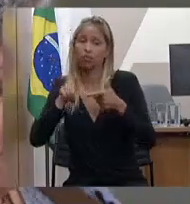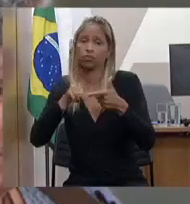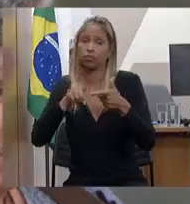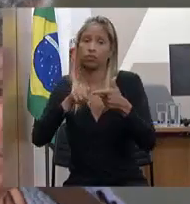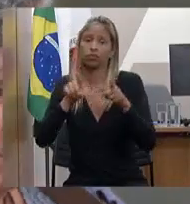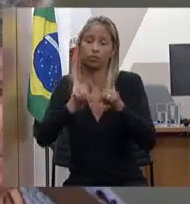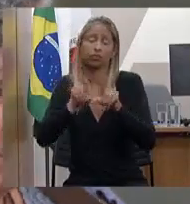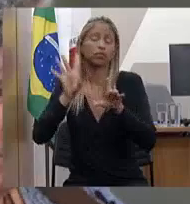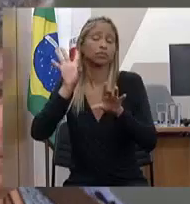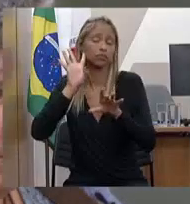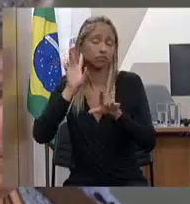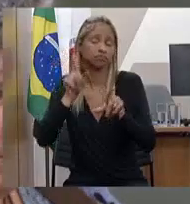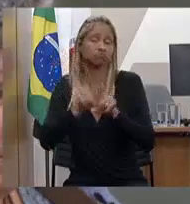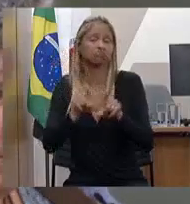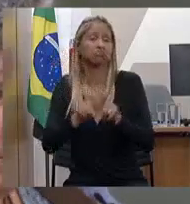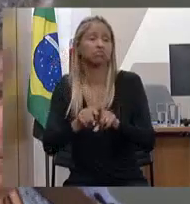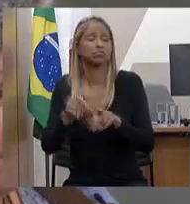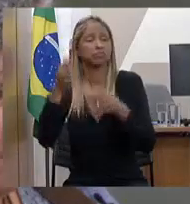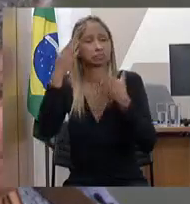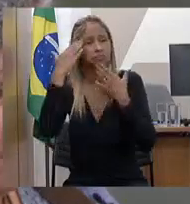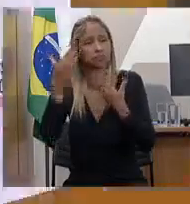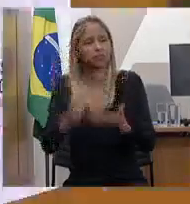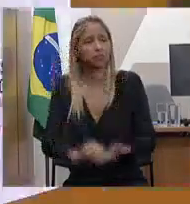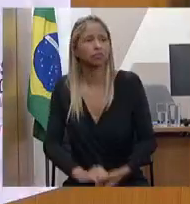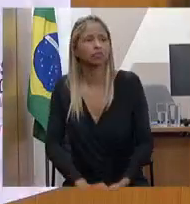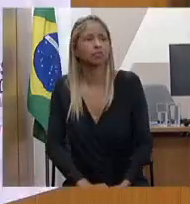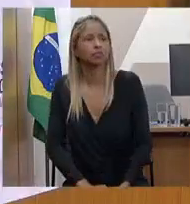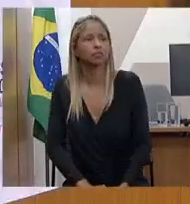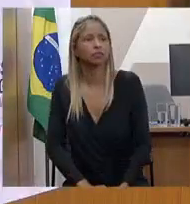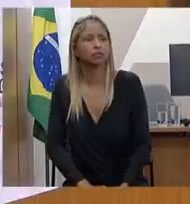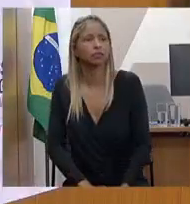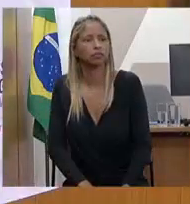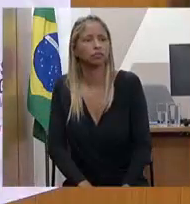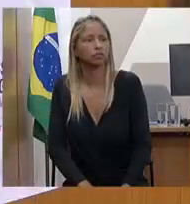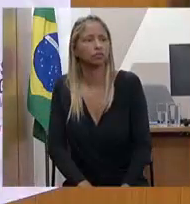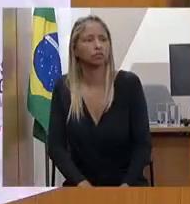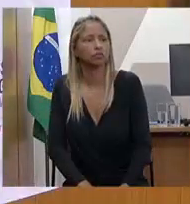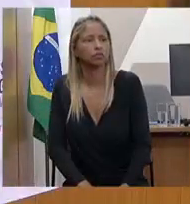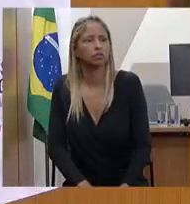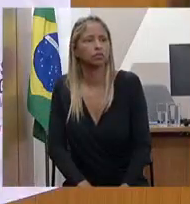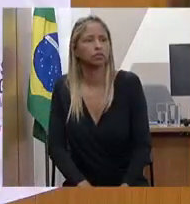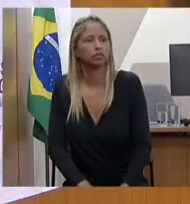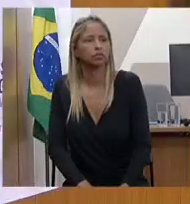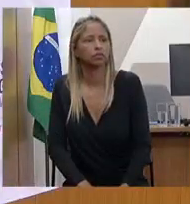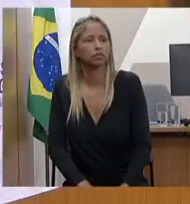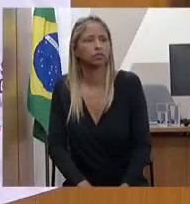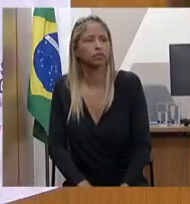categorias que eu já escutei aqui também muito obrigada próximo Moisés